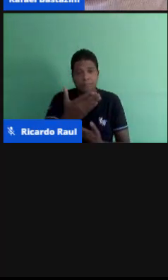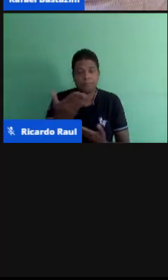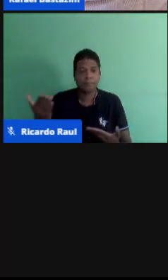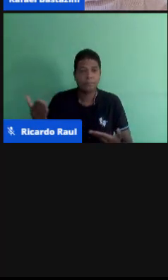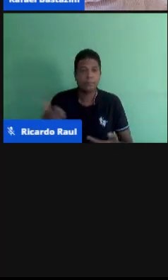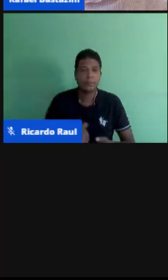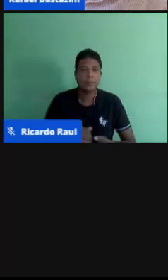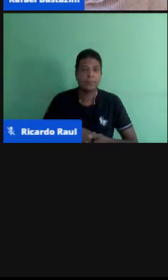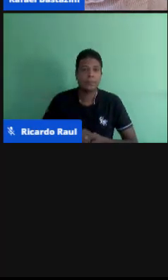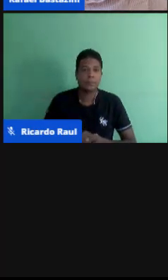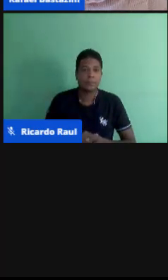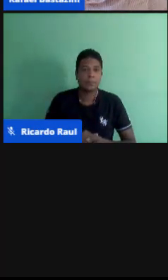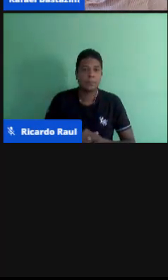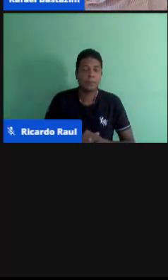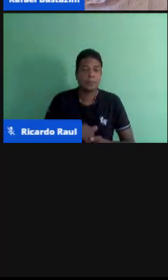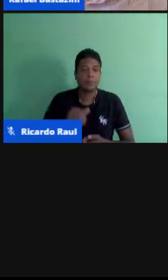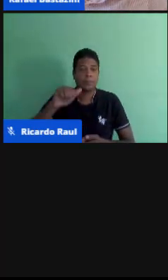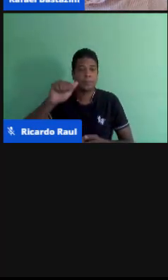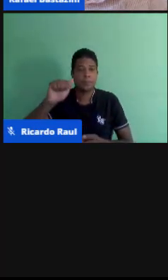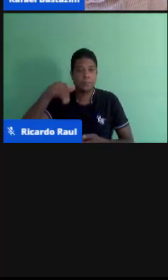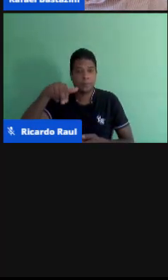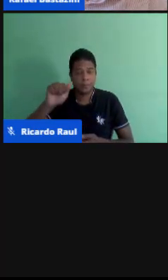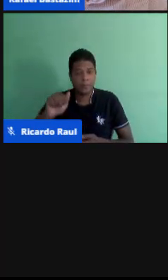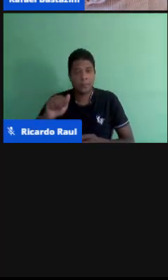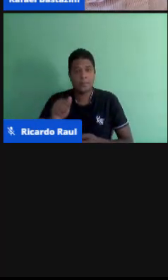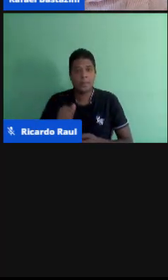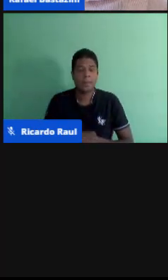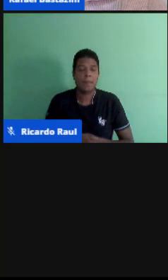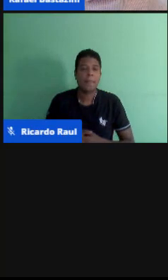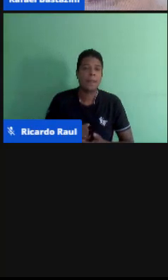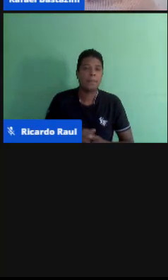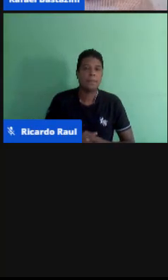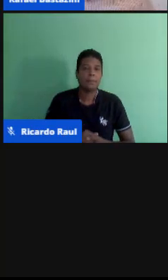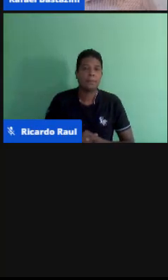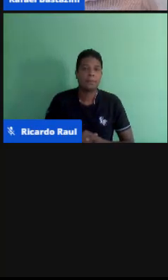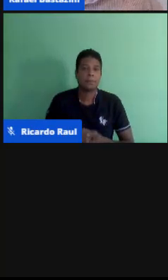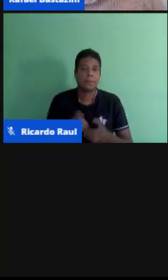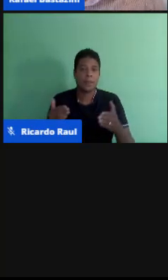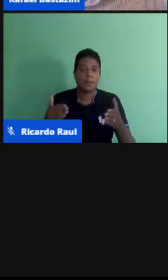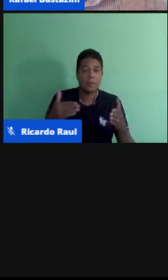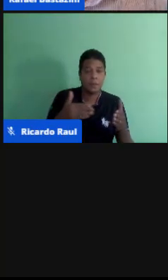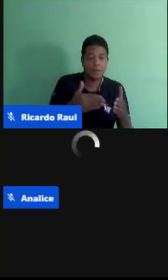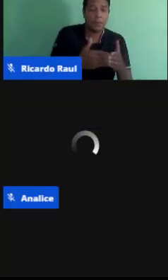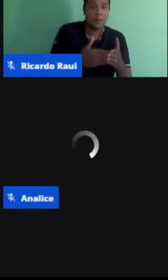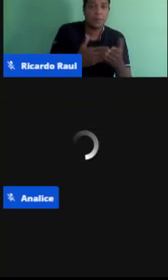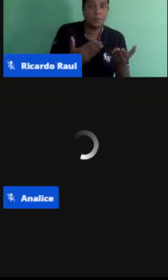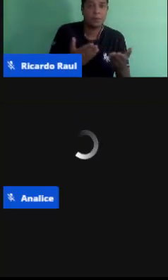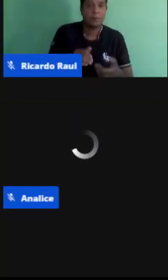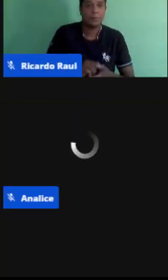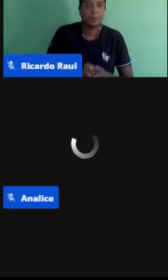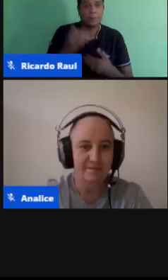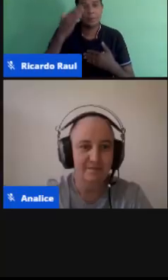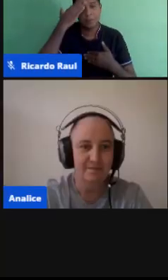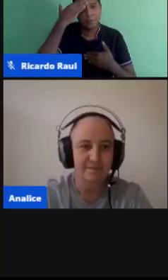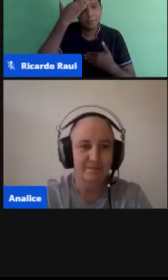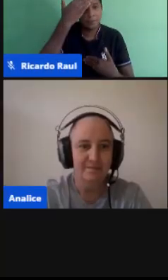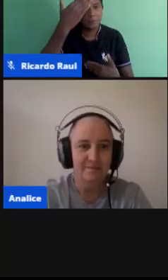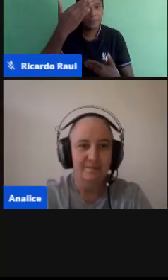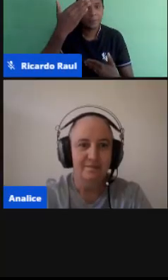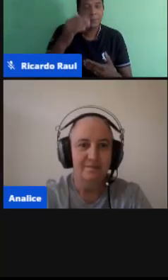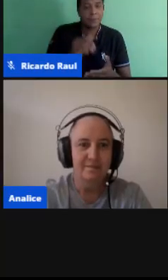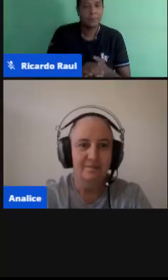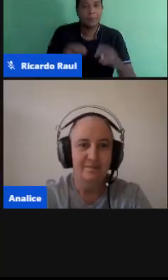vou passar para a Ana, para ela fazer a fala final com vocês. De maneira geral, eu agradeço